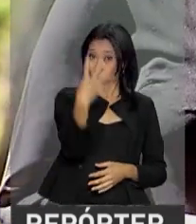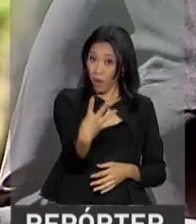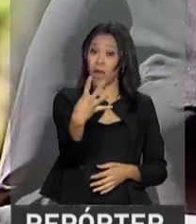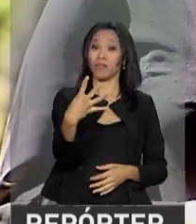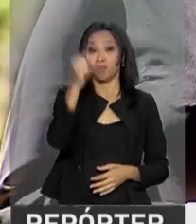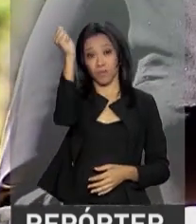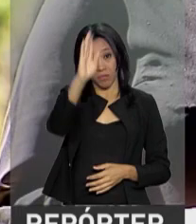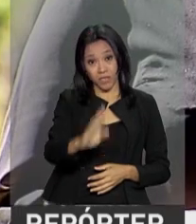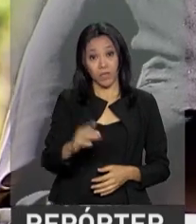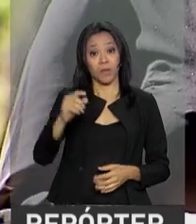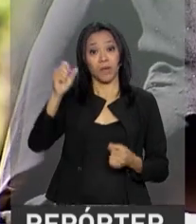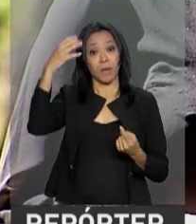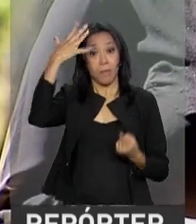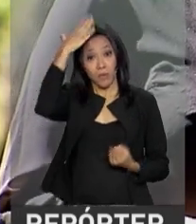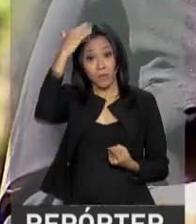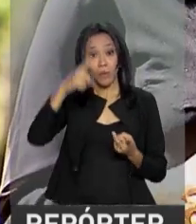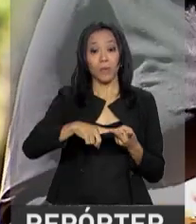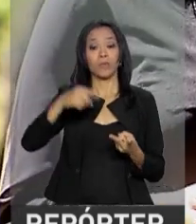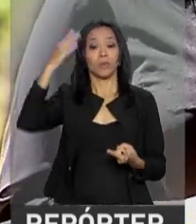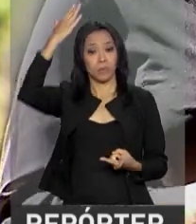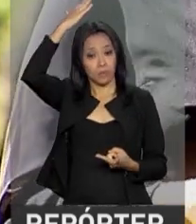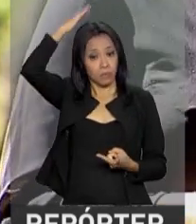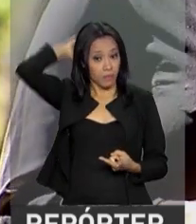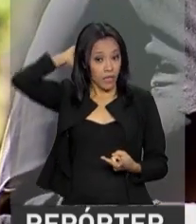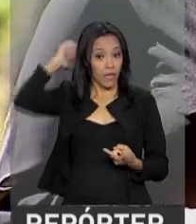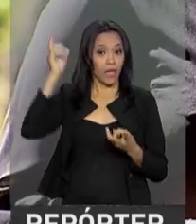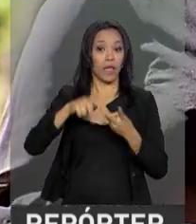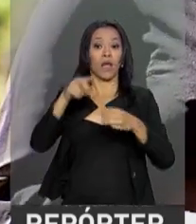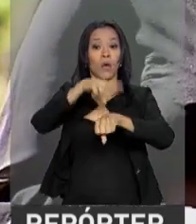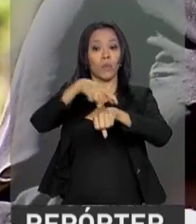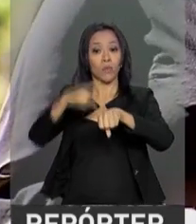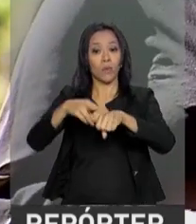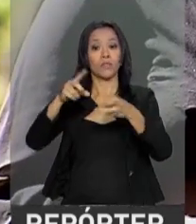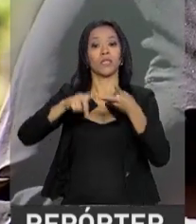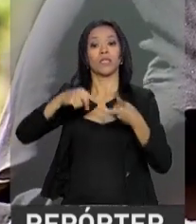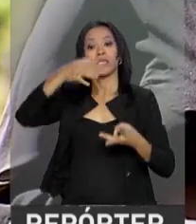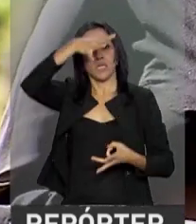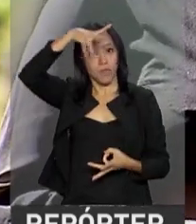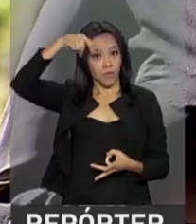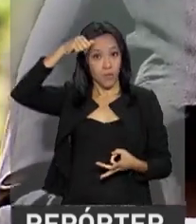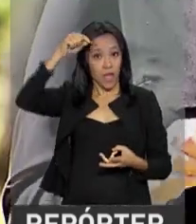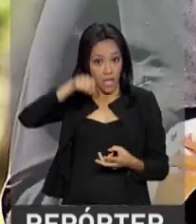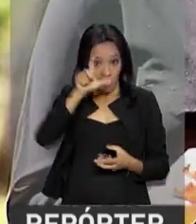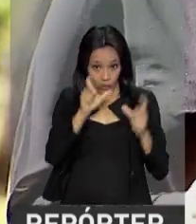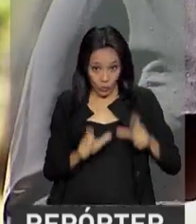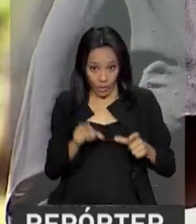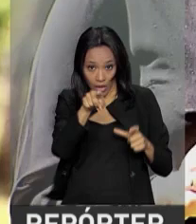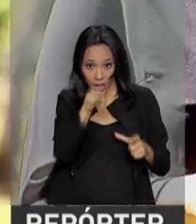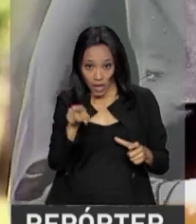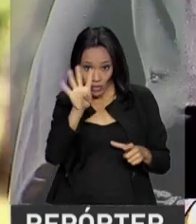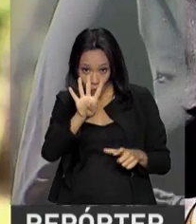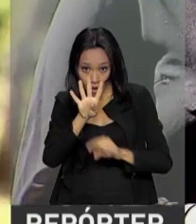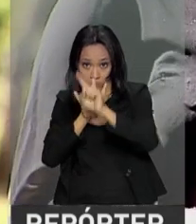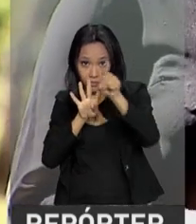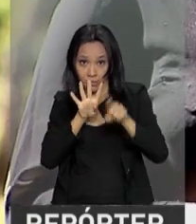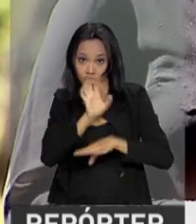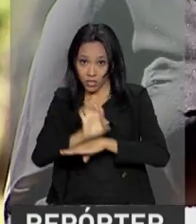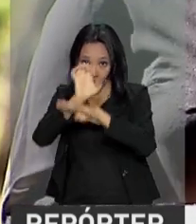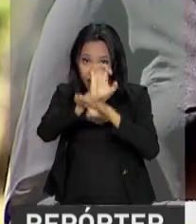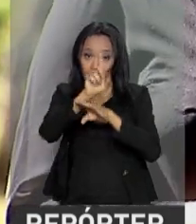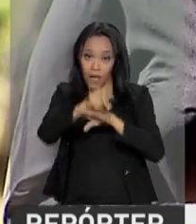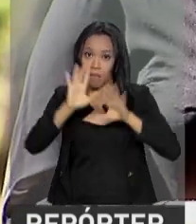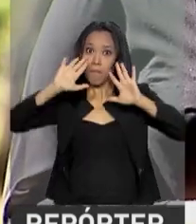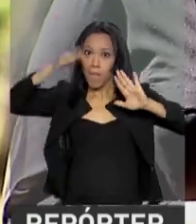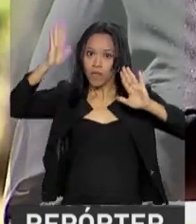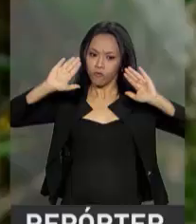crítica mato grosso pará rondônia e amazonas e são nesses locais que boa parte das ações estarão